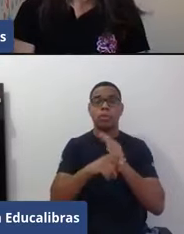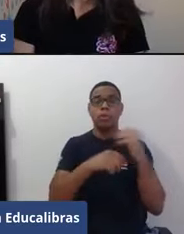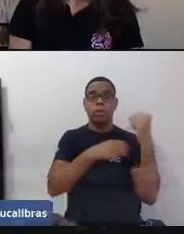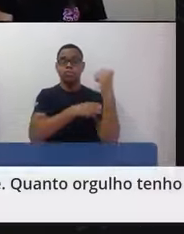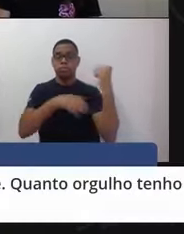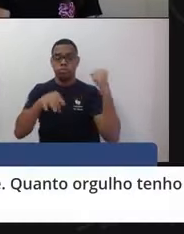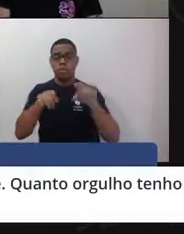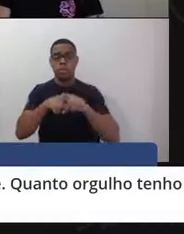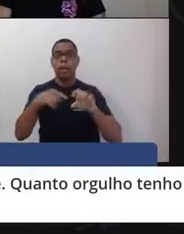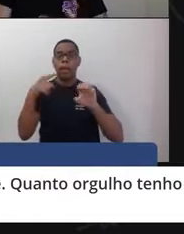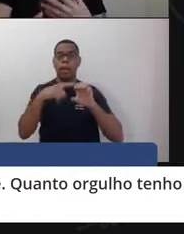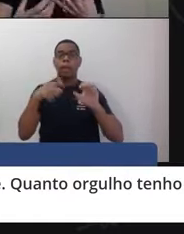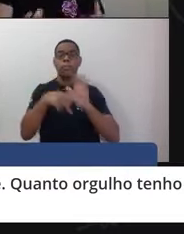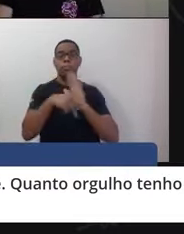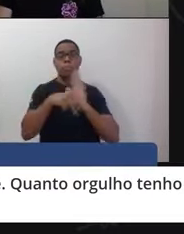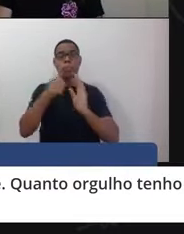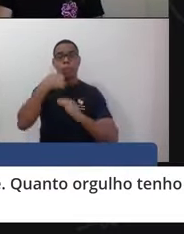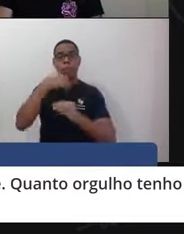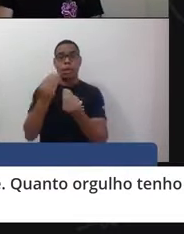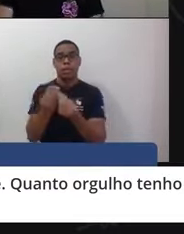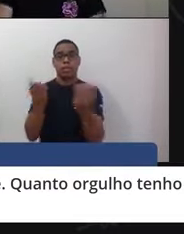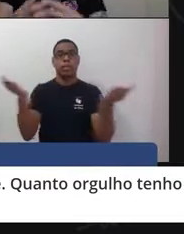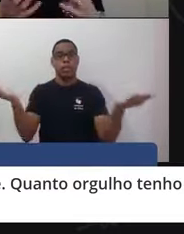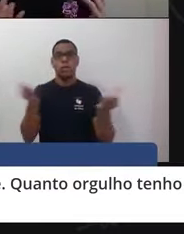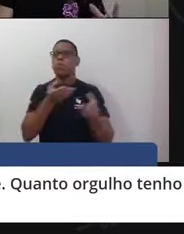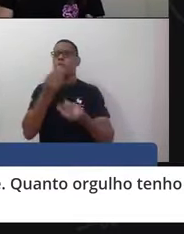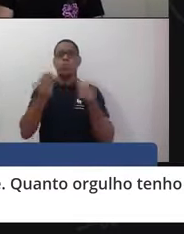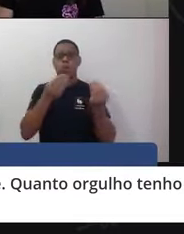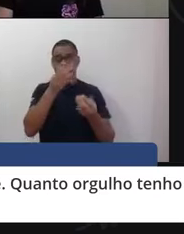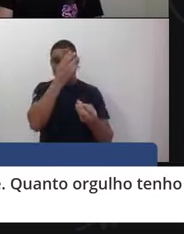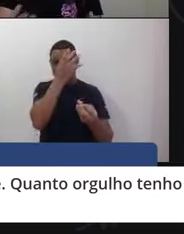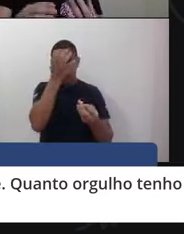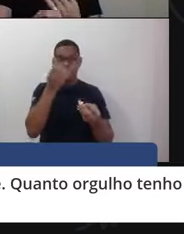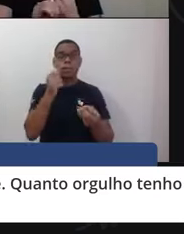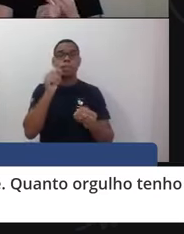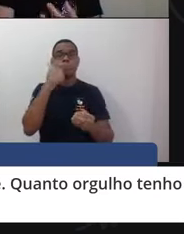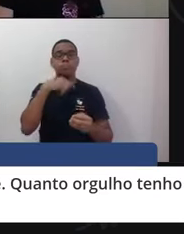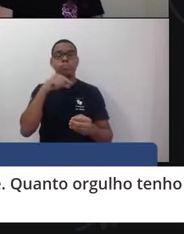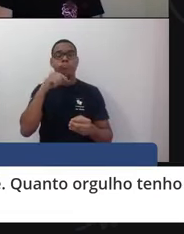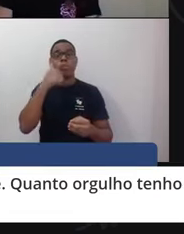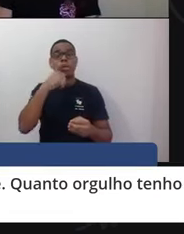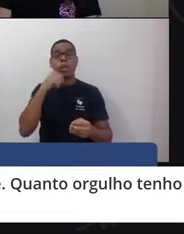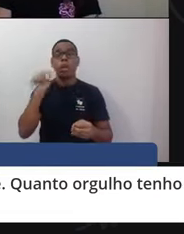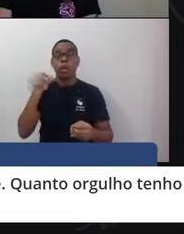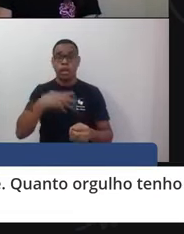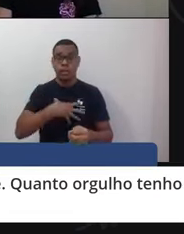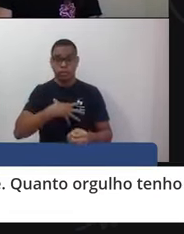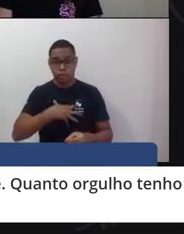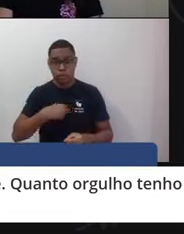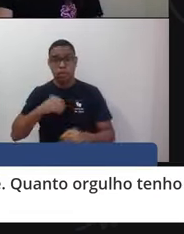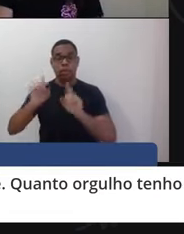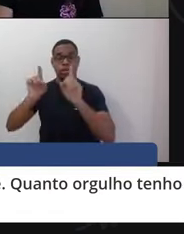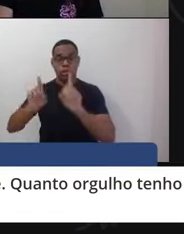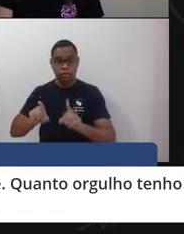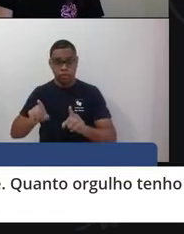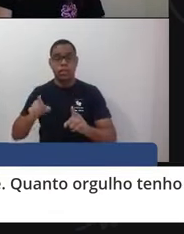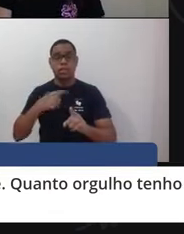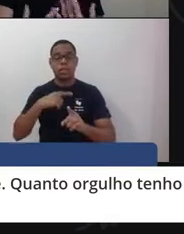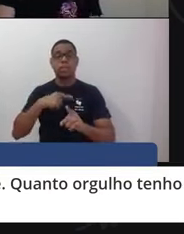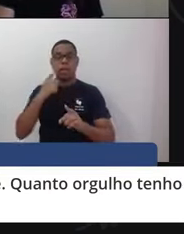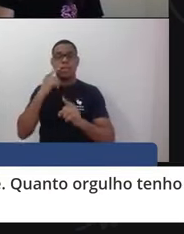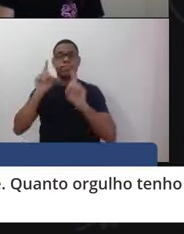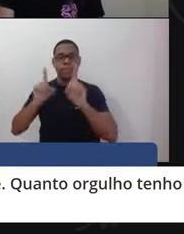para essas mães. E como fazer isso, né? Então, quem são essas mulheres? São mulheres que têm filhos com deficiência, com alto grau de comprometimento